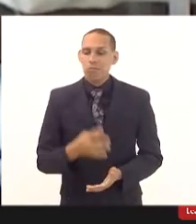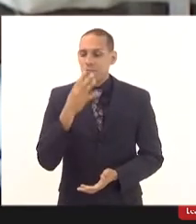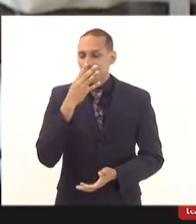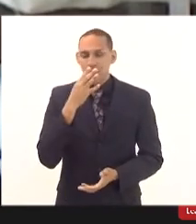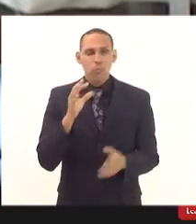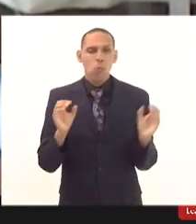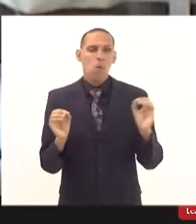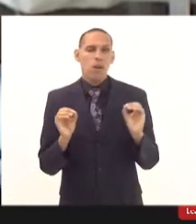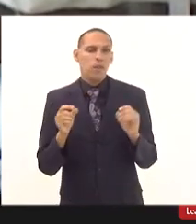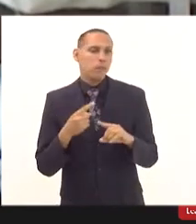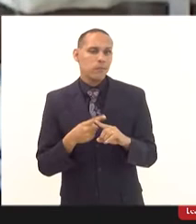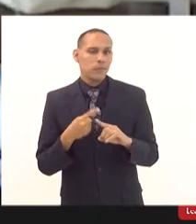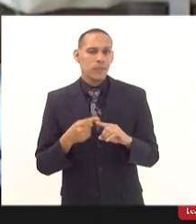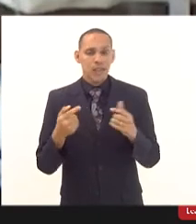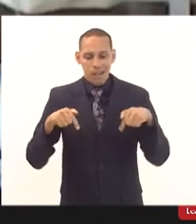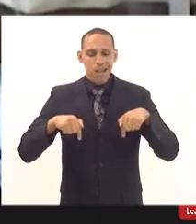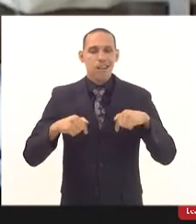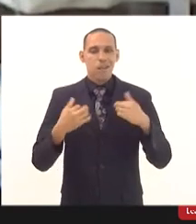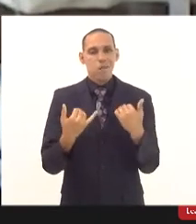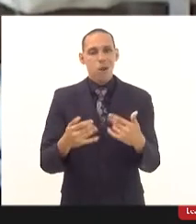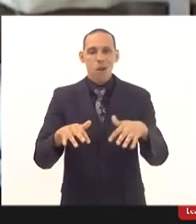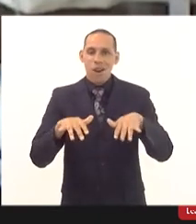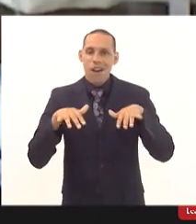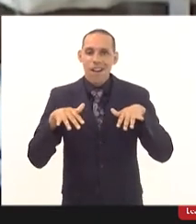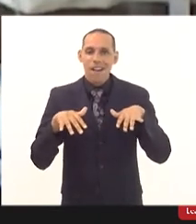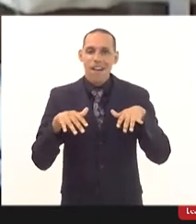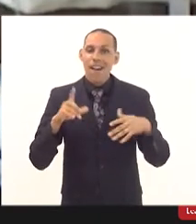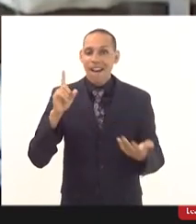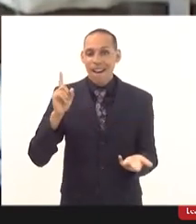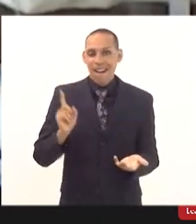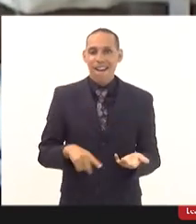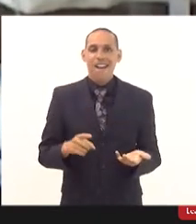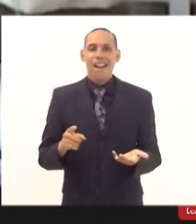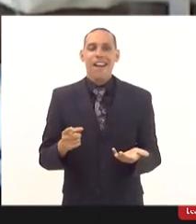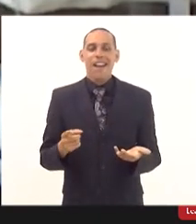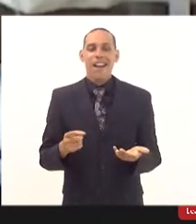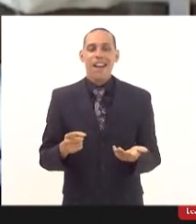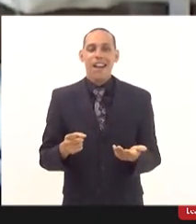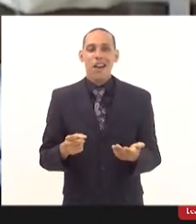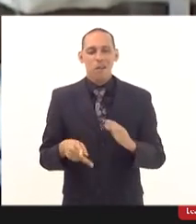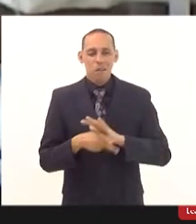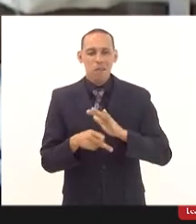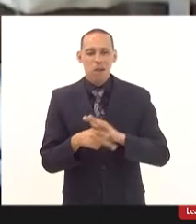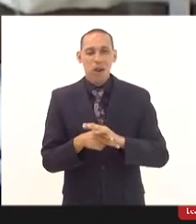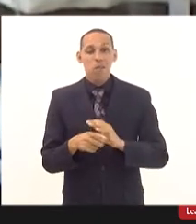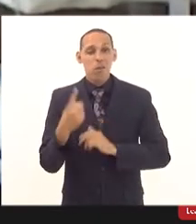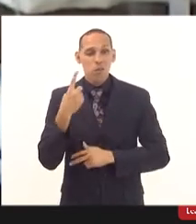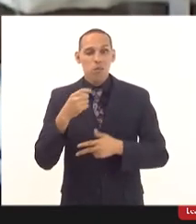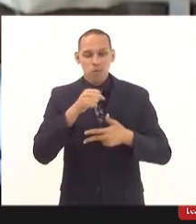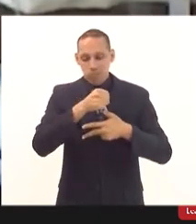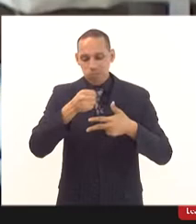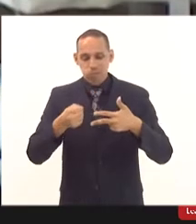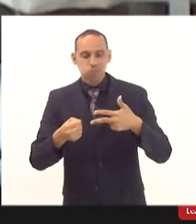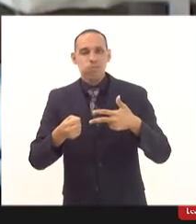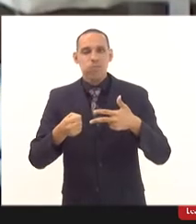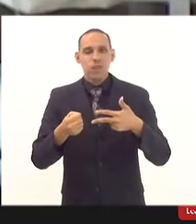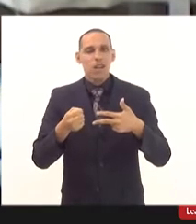e não há nessa audiência pública né que é uma Instância de um dos poderes da da